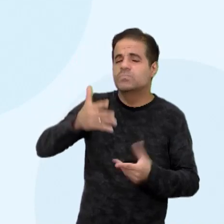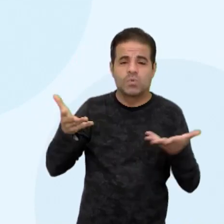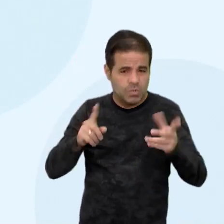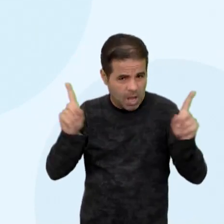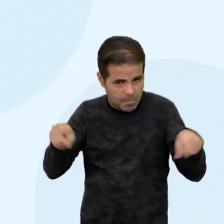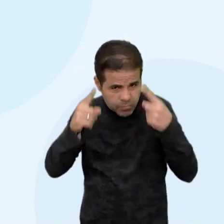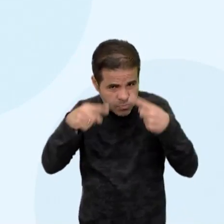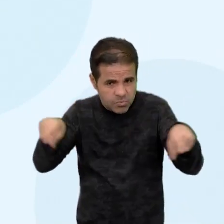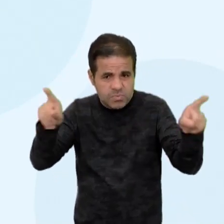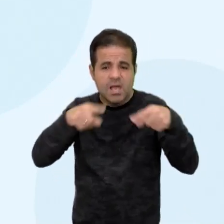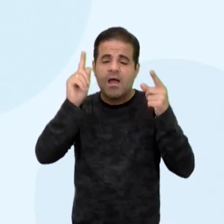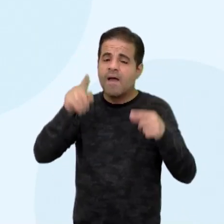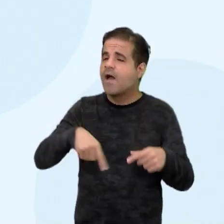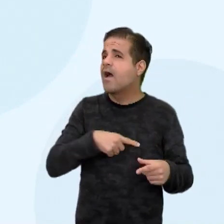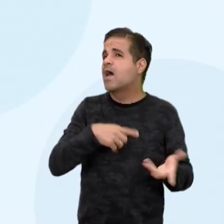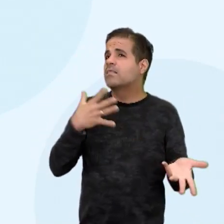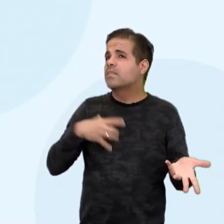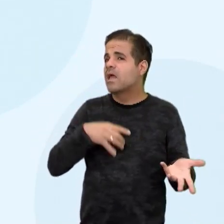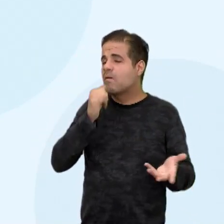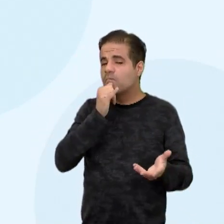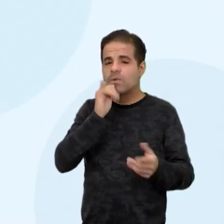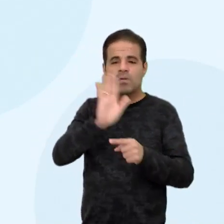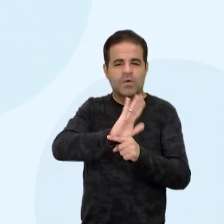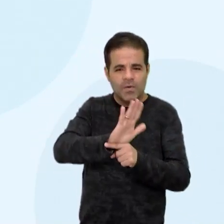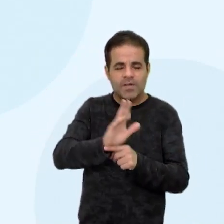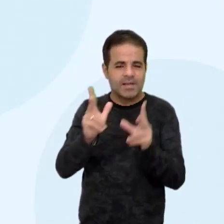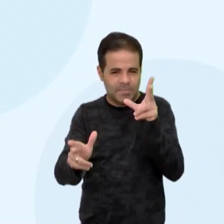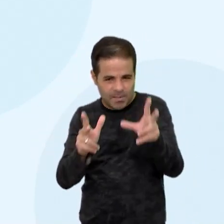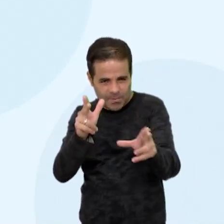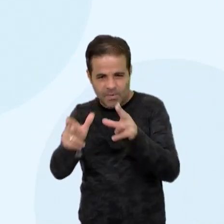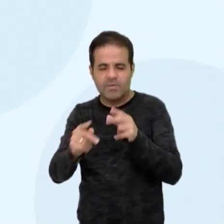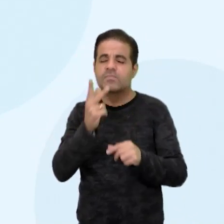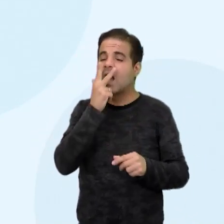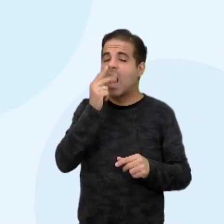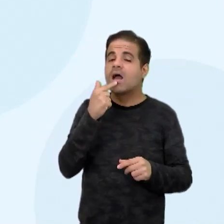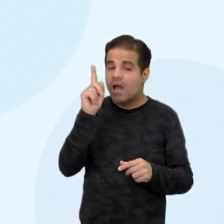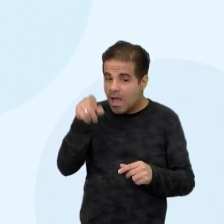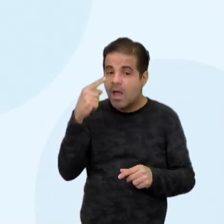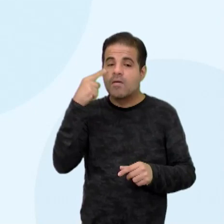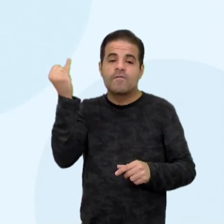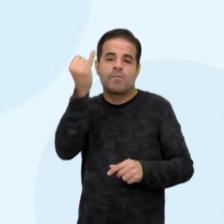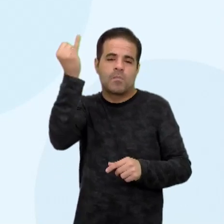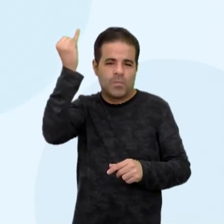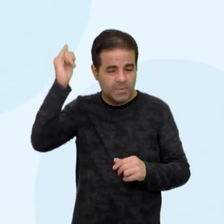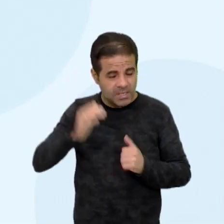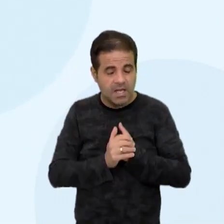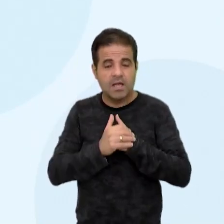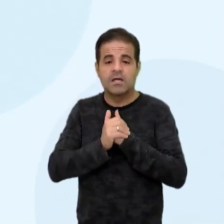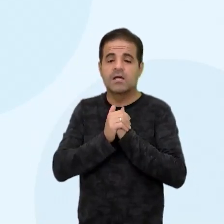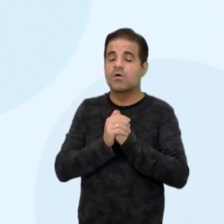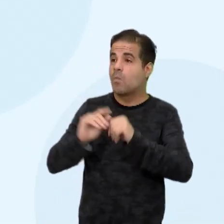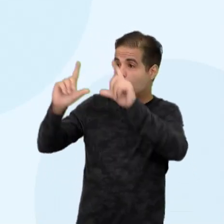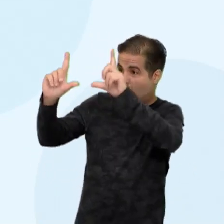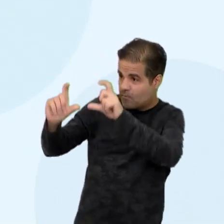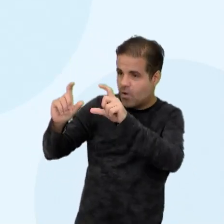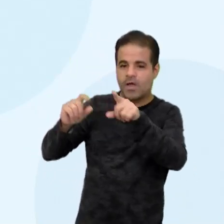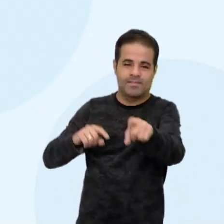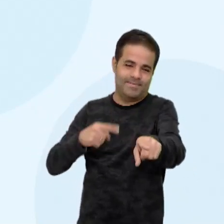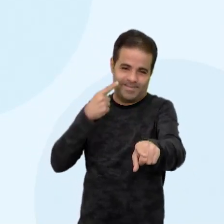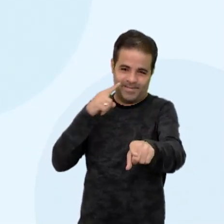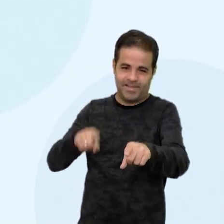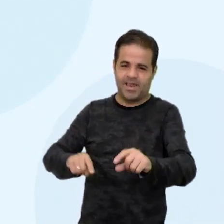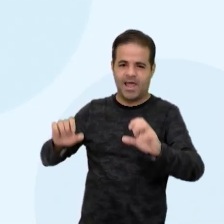dia tem a ver com os videoclipes, né? Que você julgue importante. Aí uma foto que lembra esses